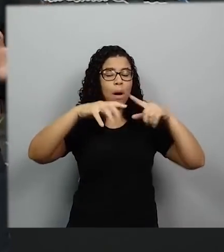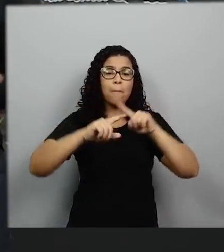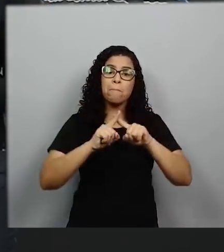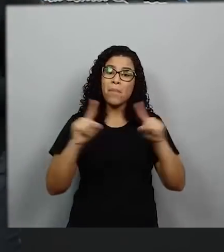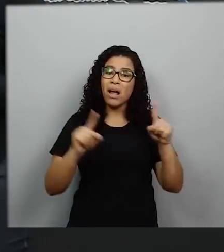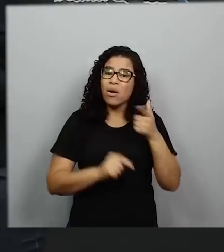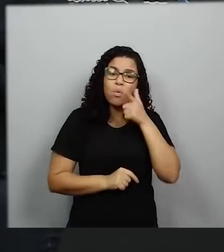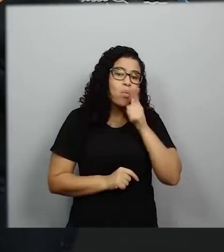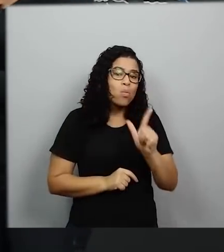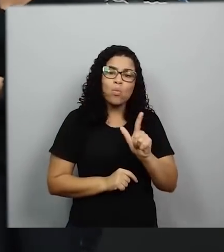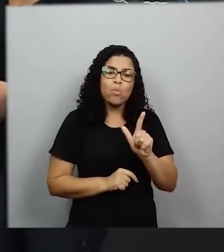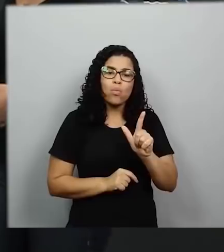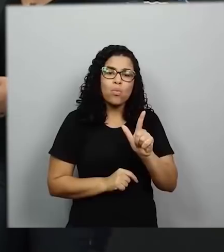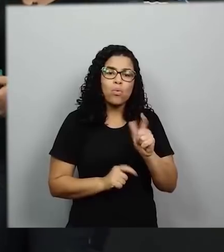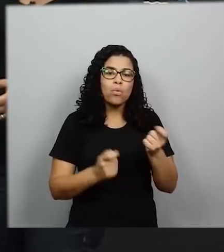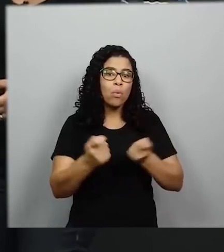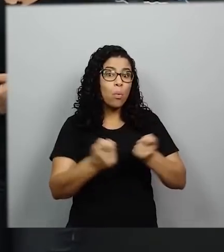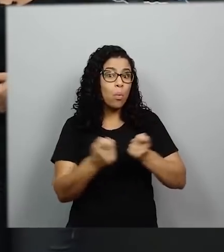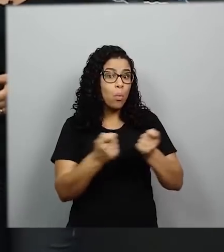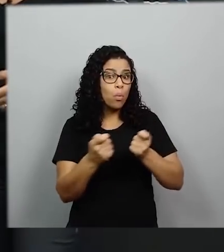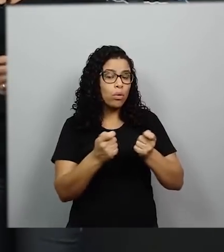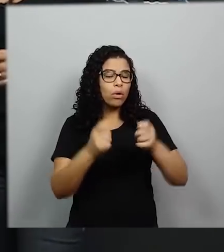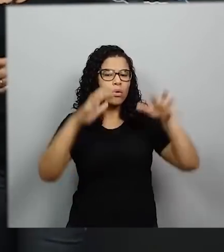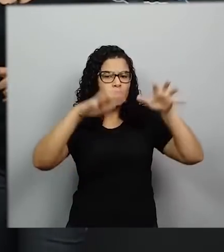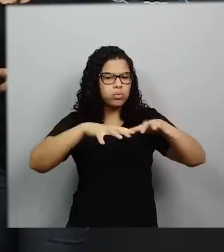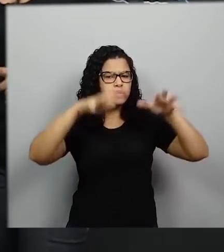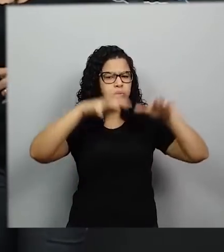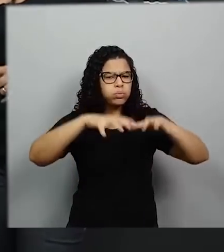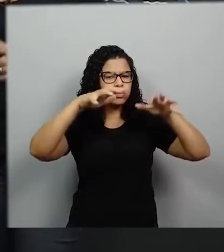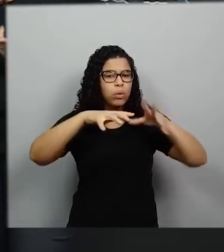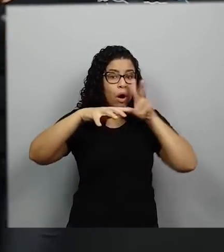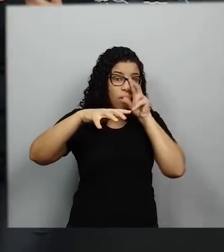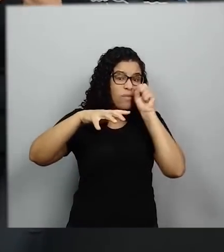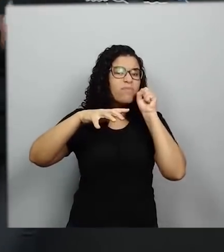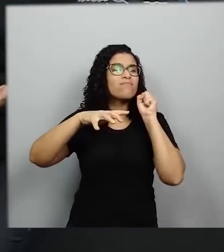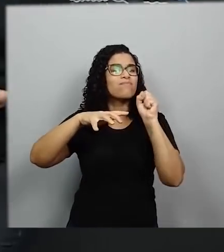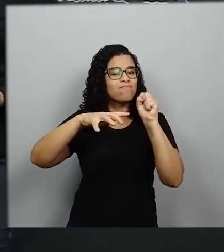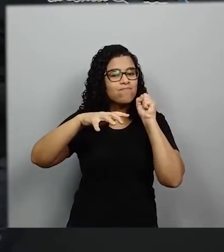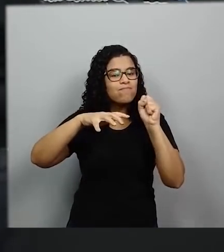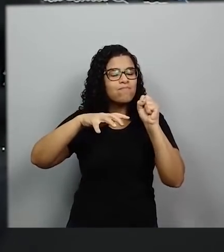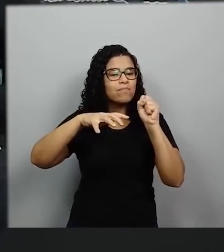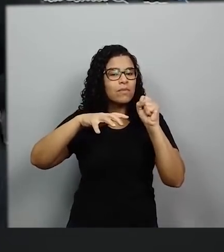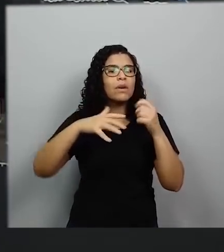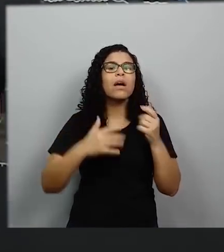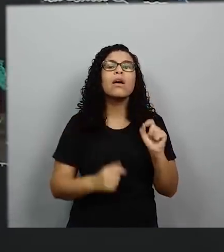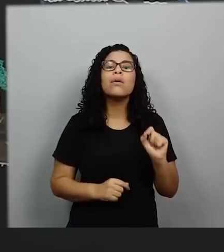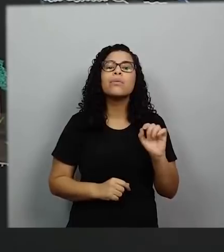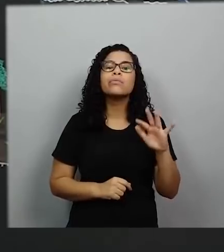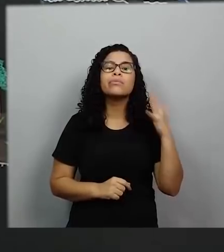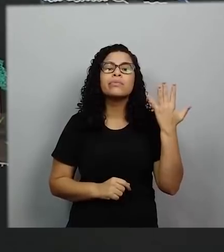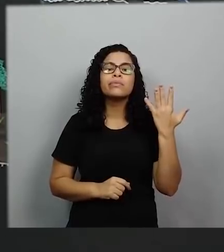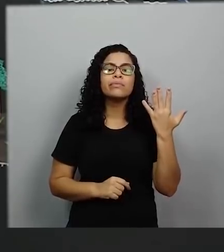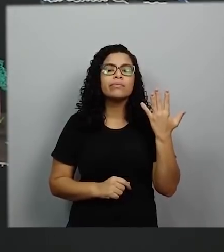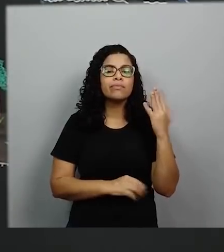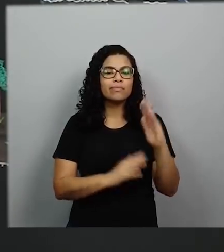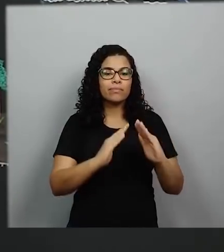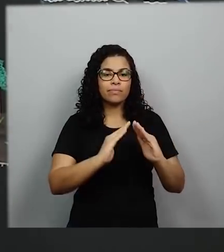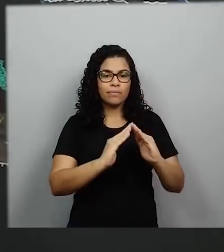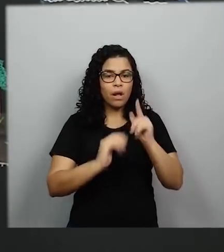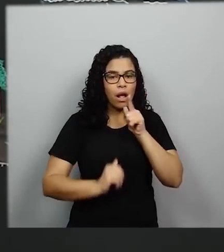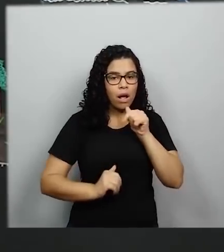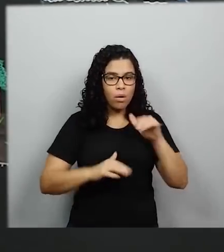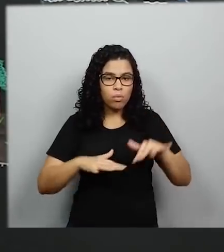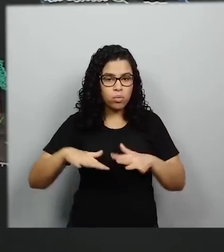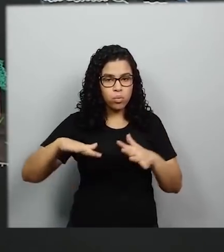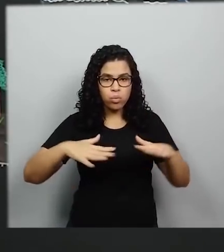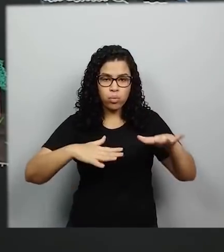consegue controlar. Então, se eu tenho uma chuva numa intensidade muito grande, muito além do esperado, eu vou causar impactos. Eu posso